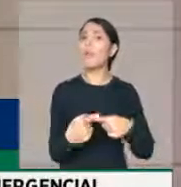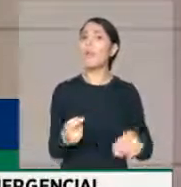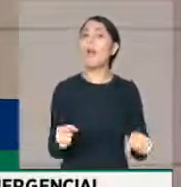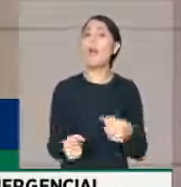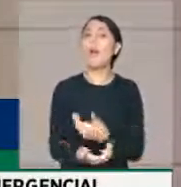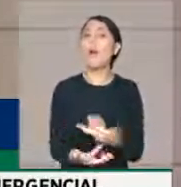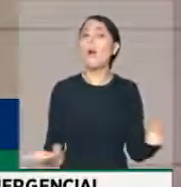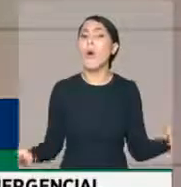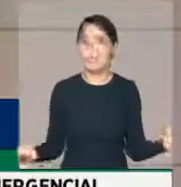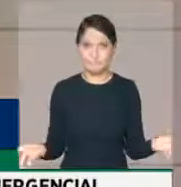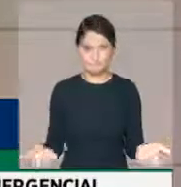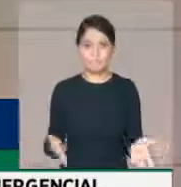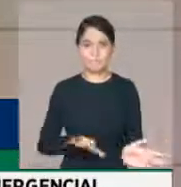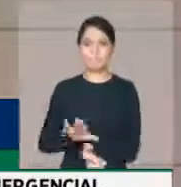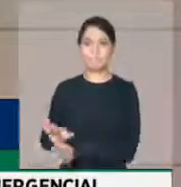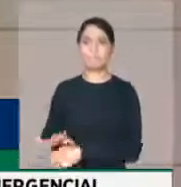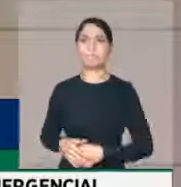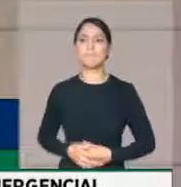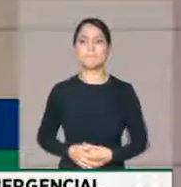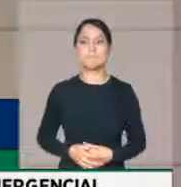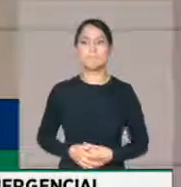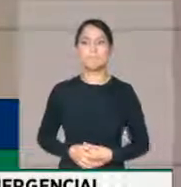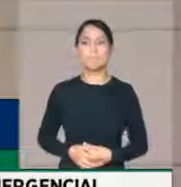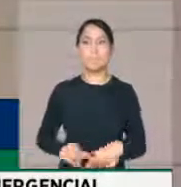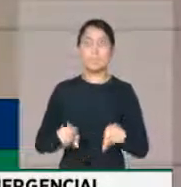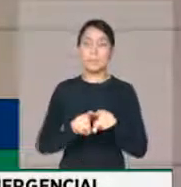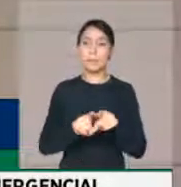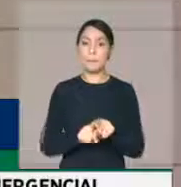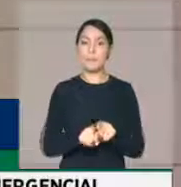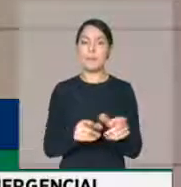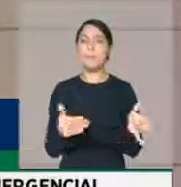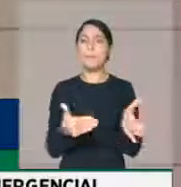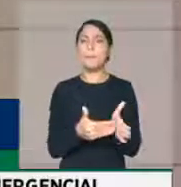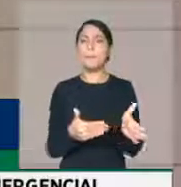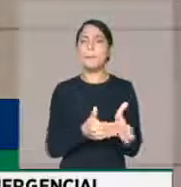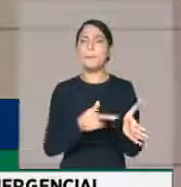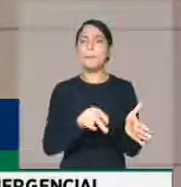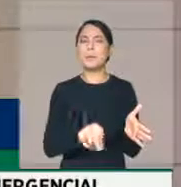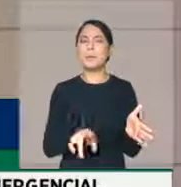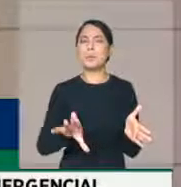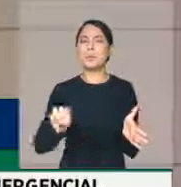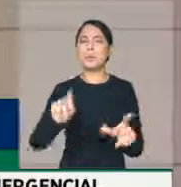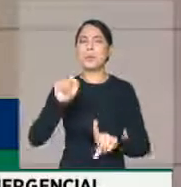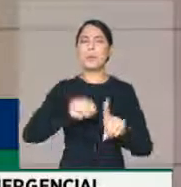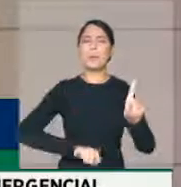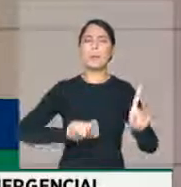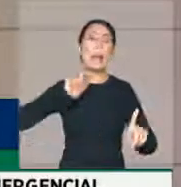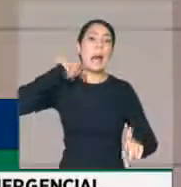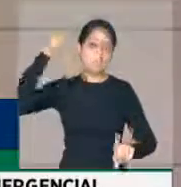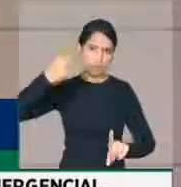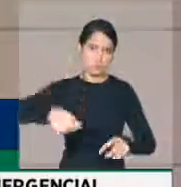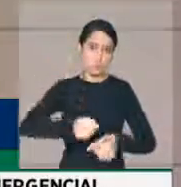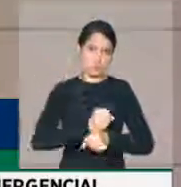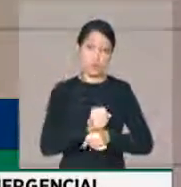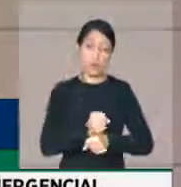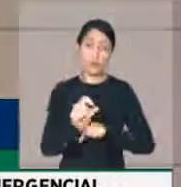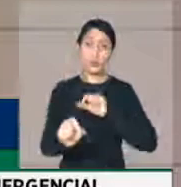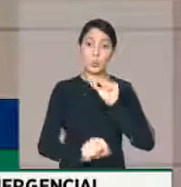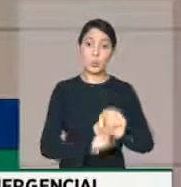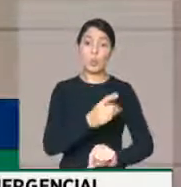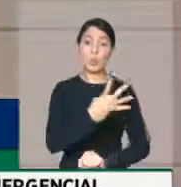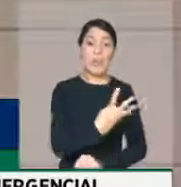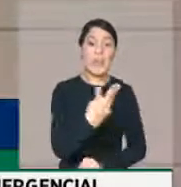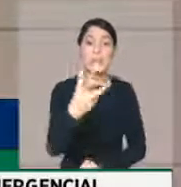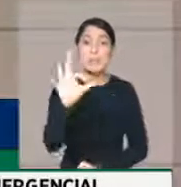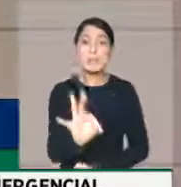no último mês, no mês de abril, aliás, no penúltimo mês, em abril desse ano, houve 43%